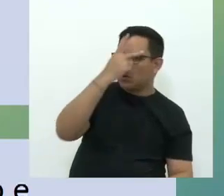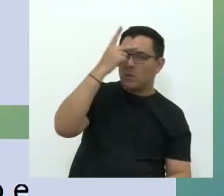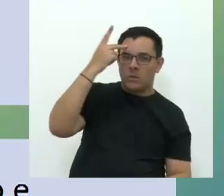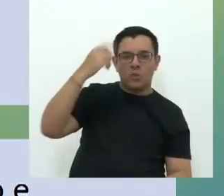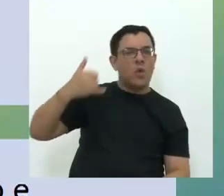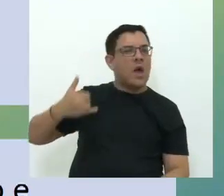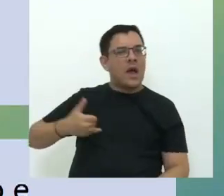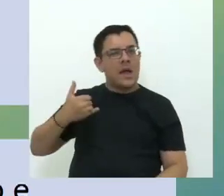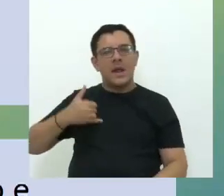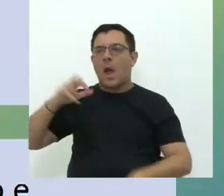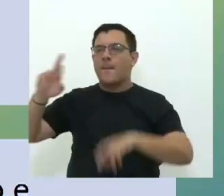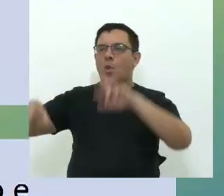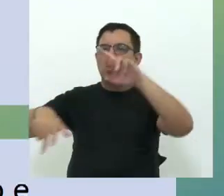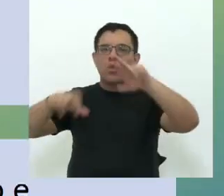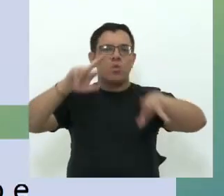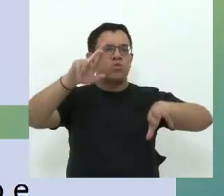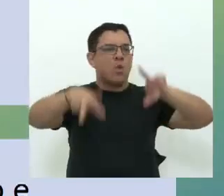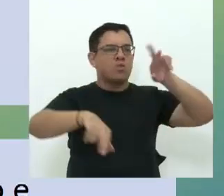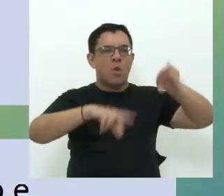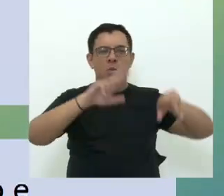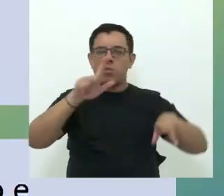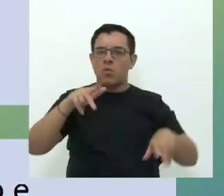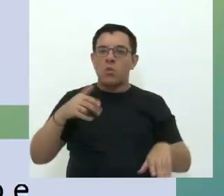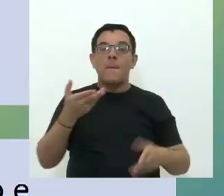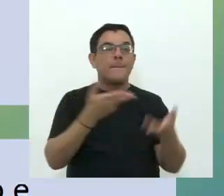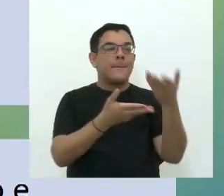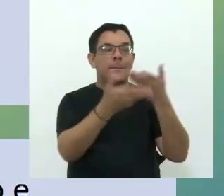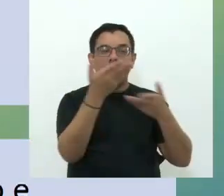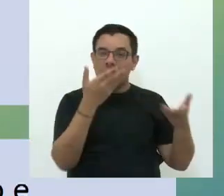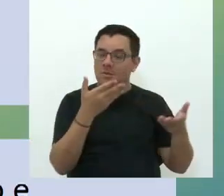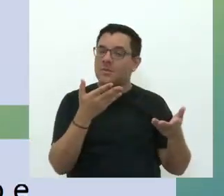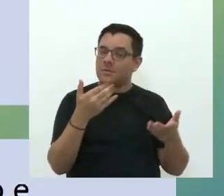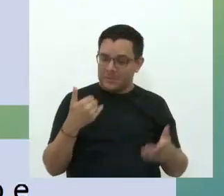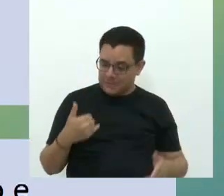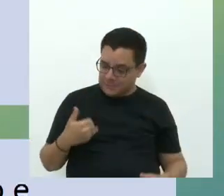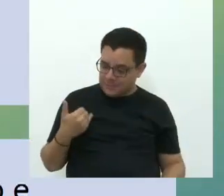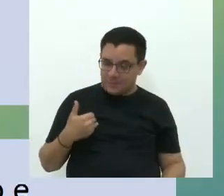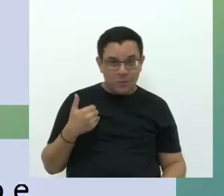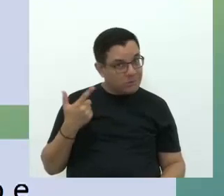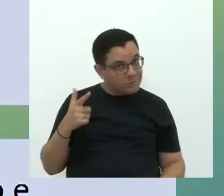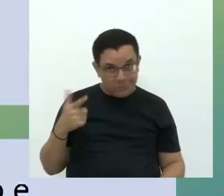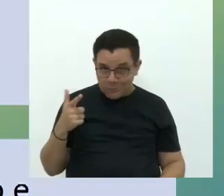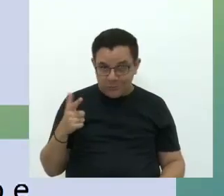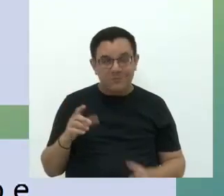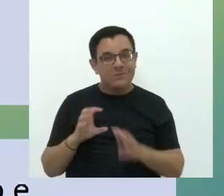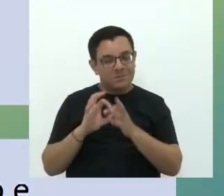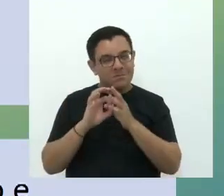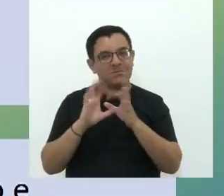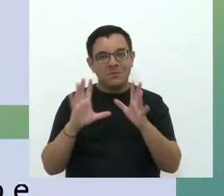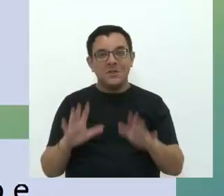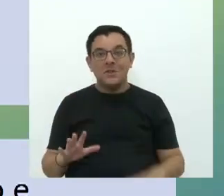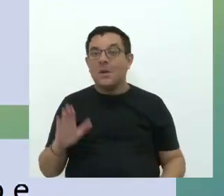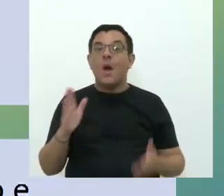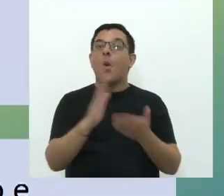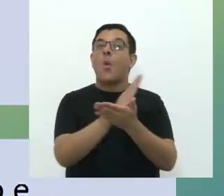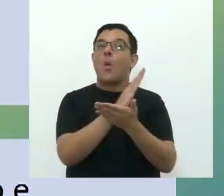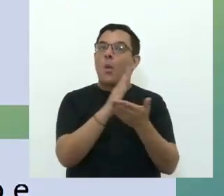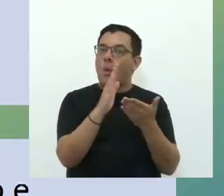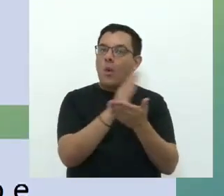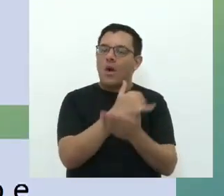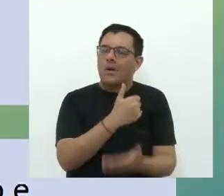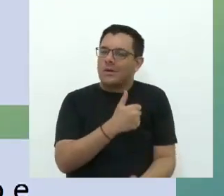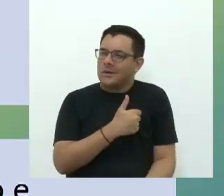todas as idades a participação não tem idade mas a gente tem alguns grupos de algumas faixas